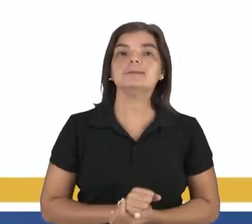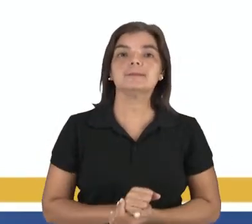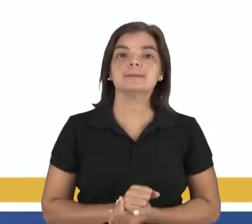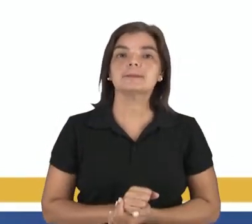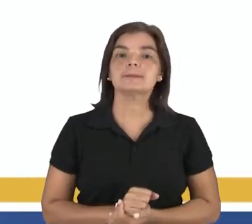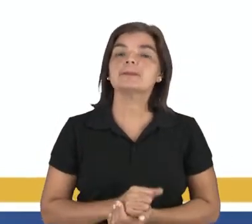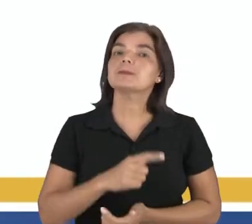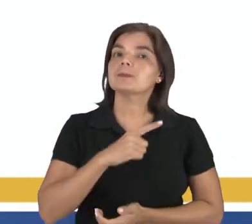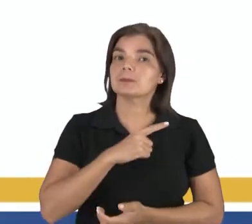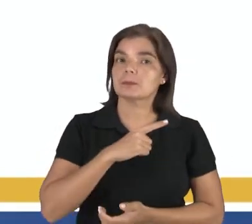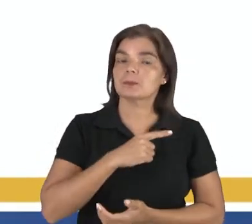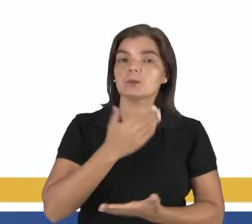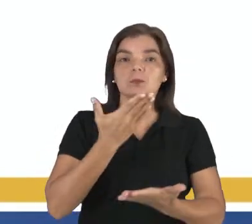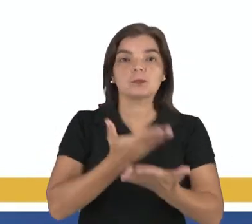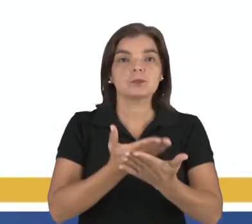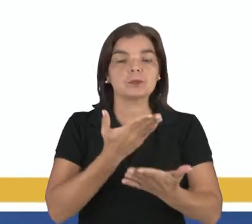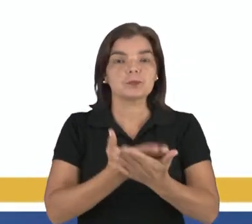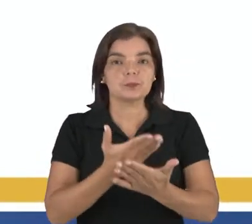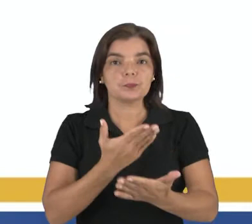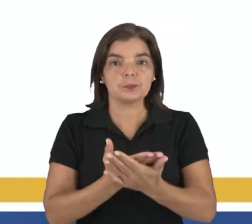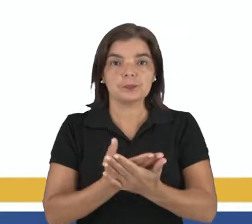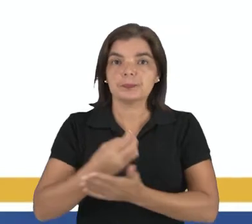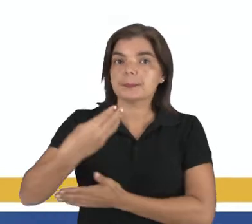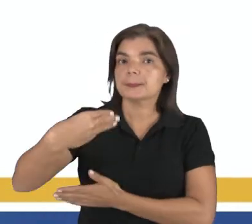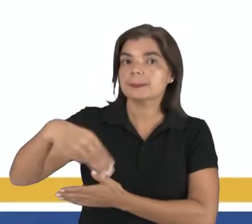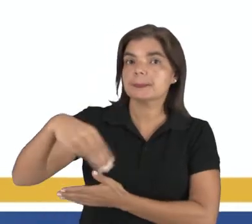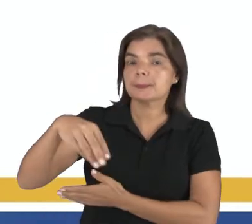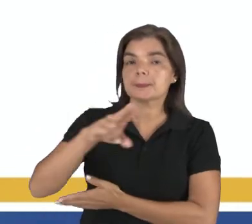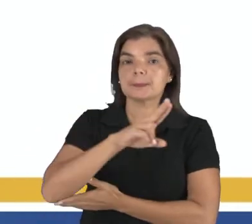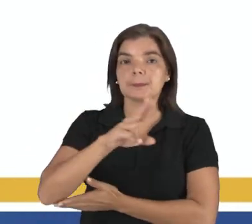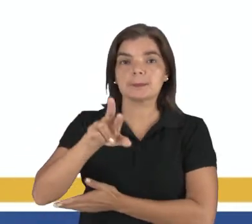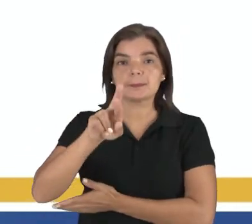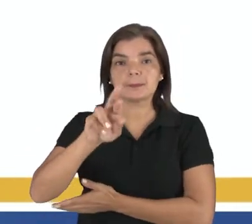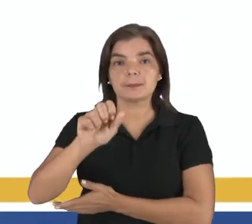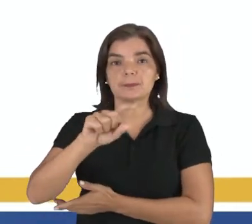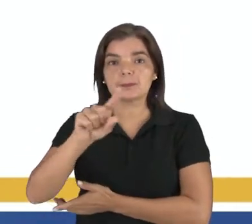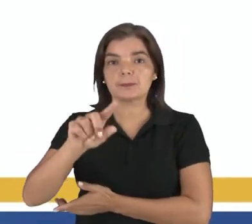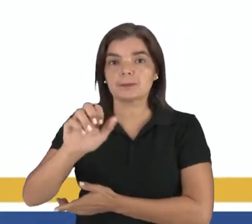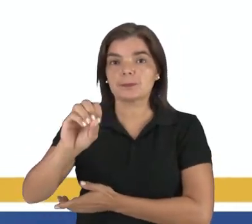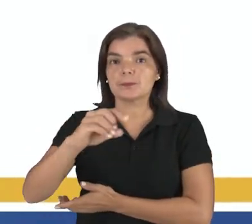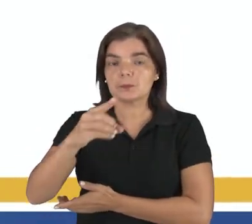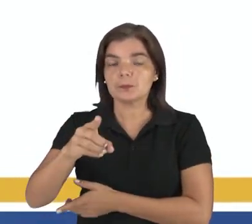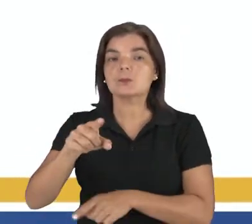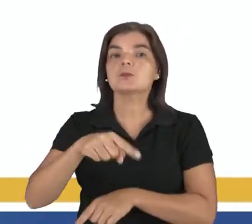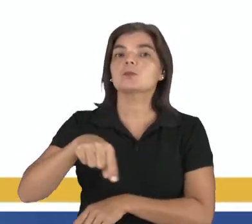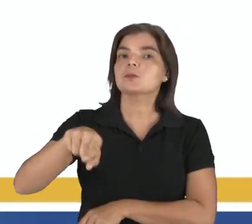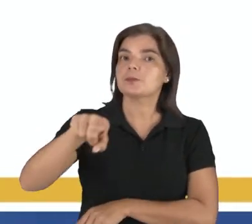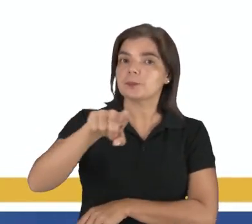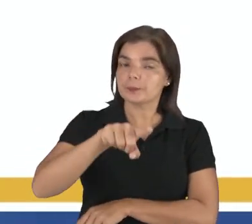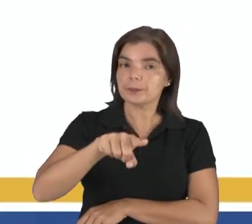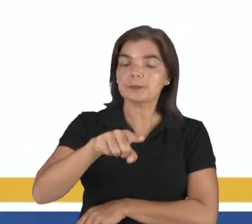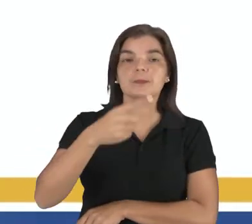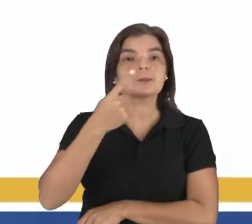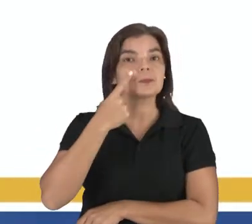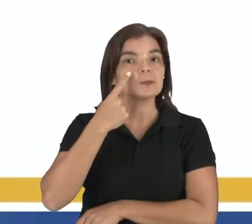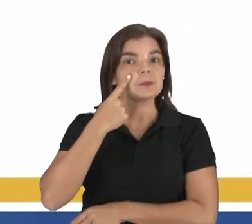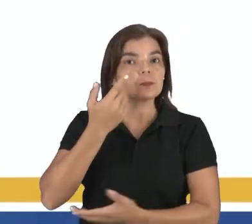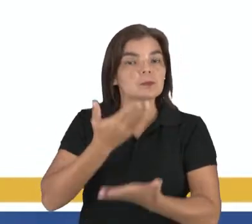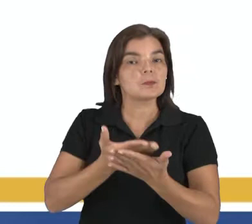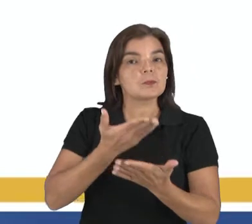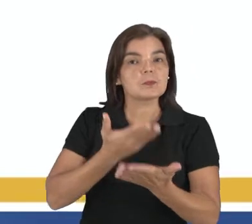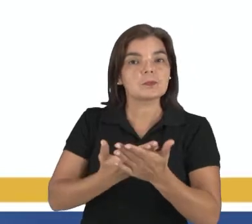caso, nós temos um estudo na matemática chamado de razão, onde vocês trabalham